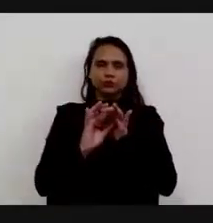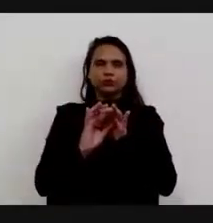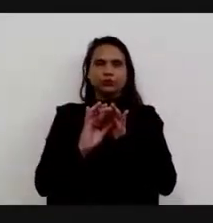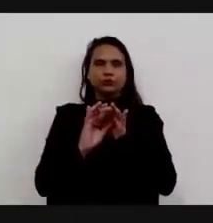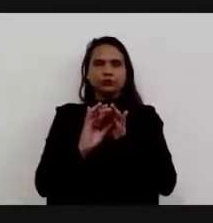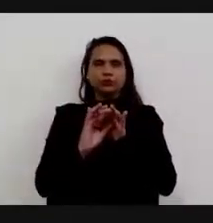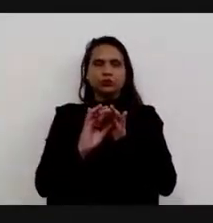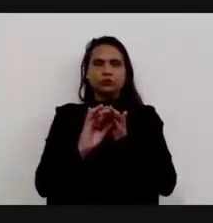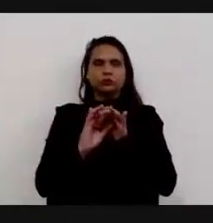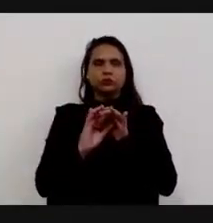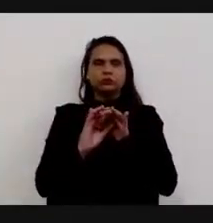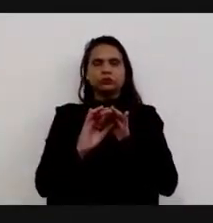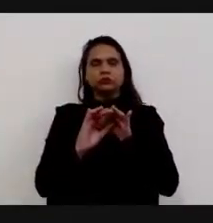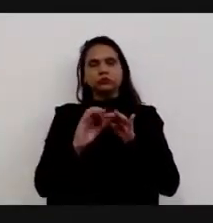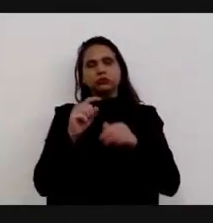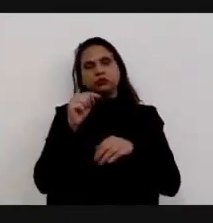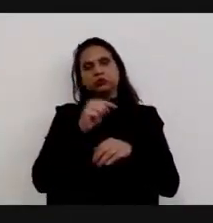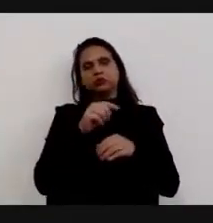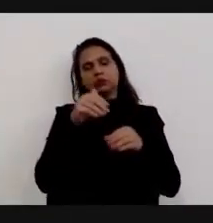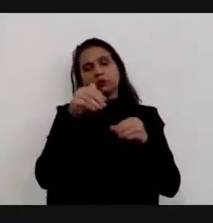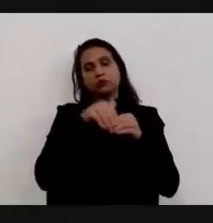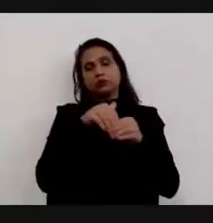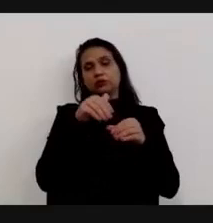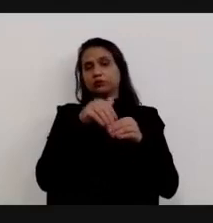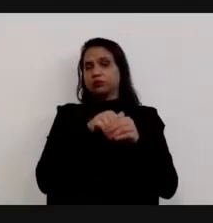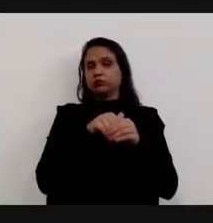a teoria de Menhill, que é a conexão eleitoral.